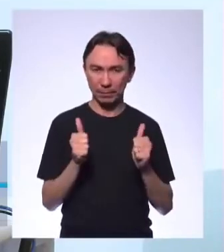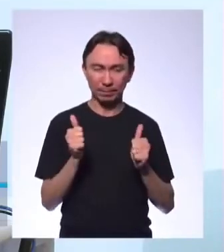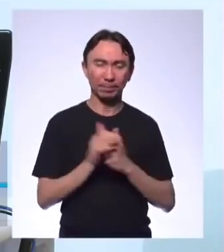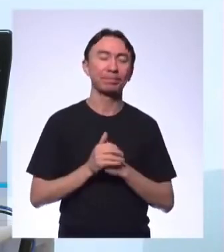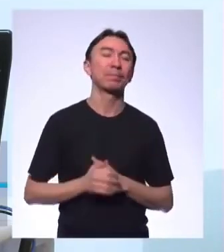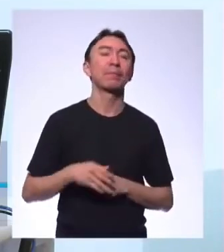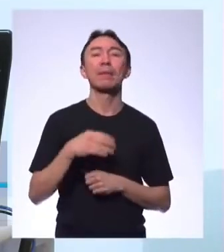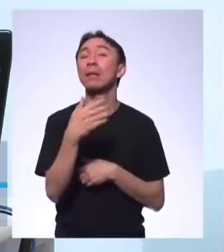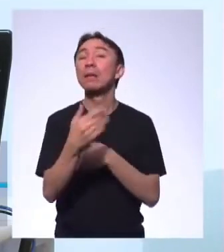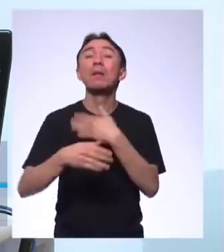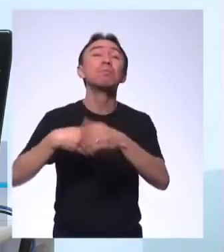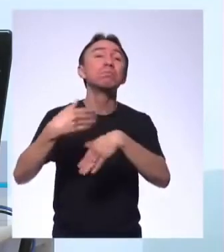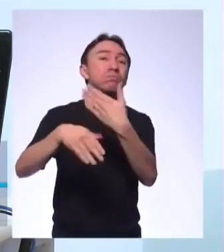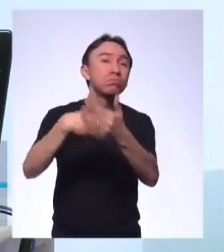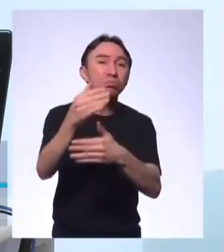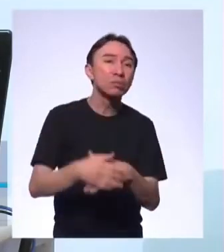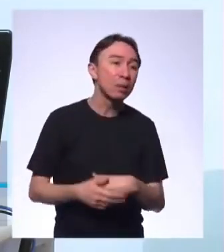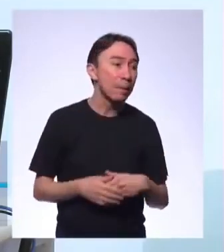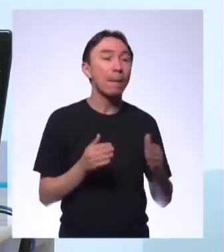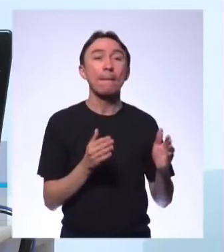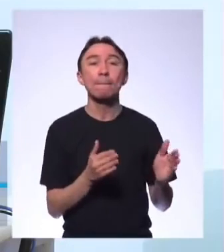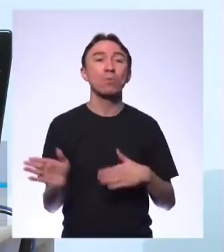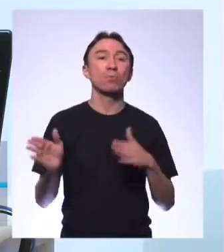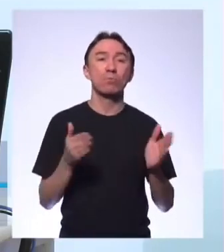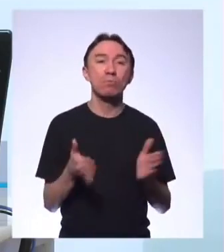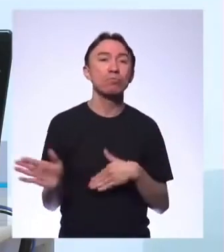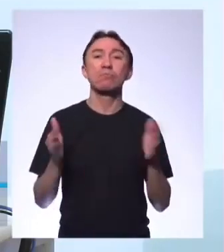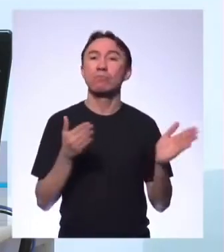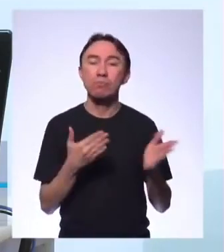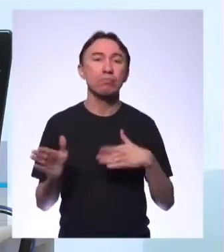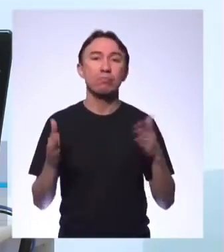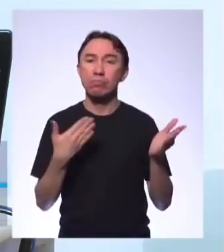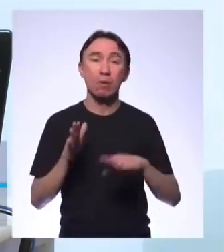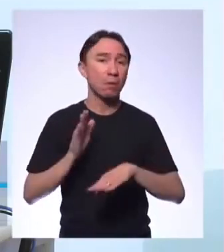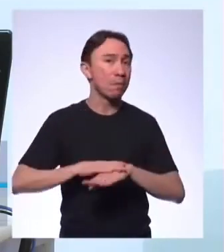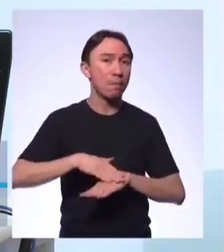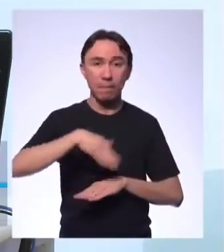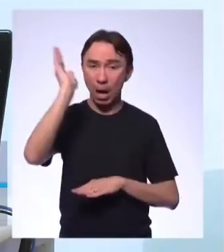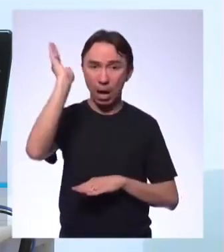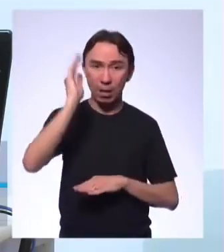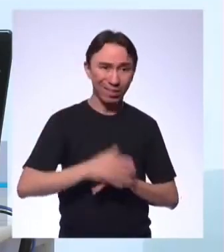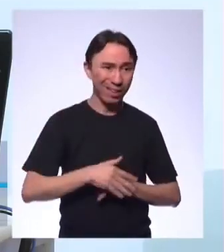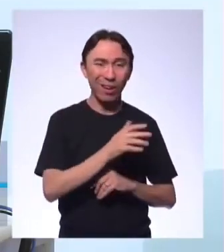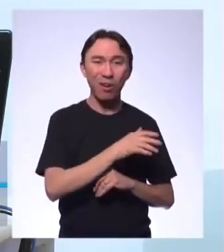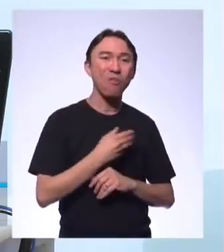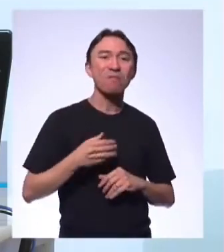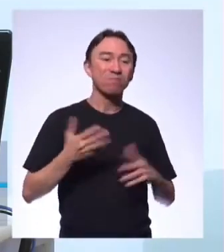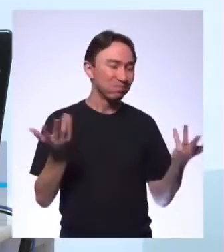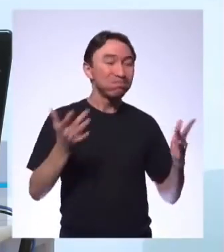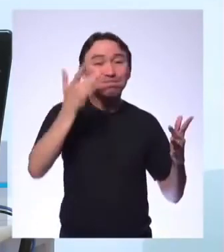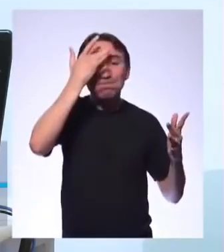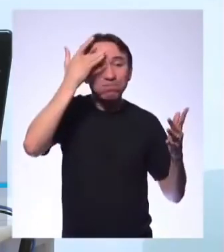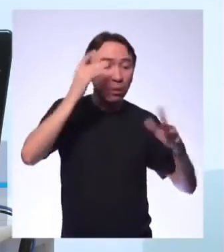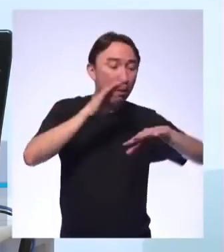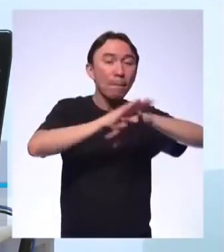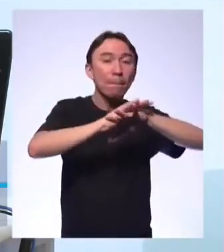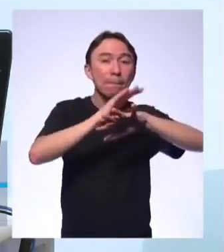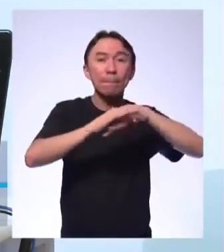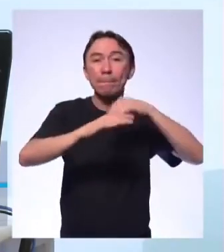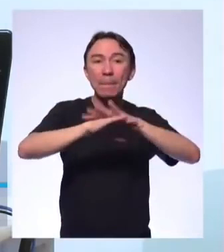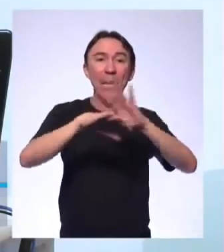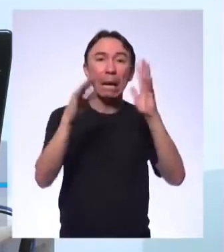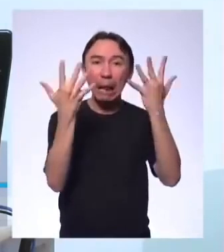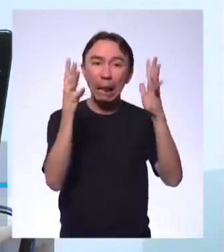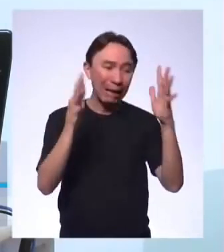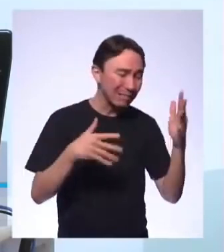de produzir mais, de repente os artesãos não estão dando mais conta, né, de produzir no